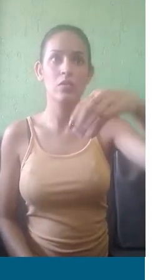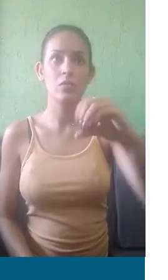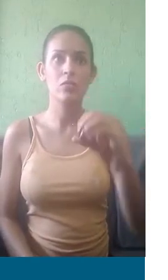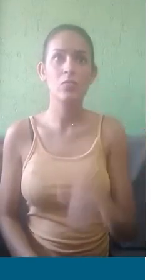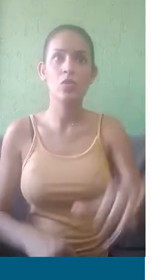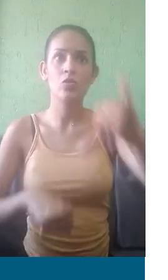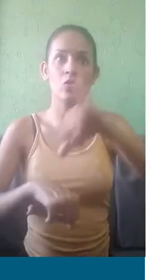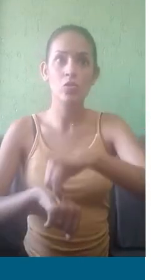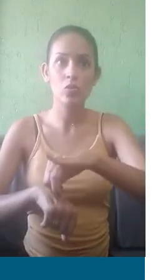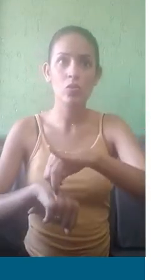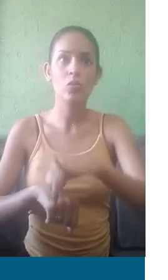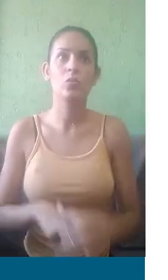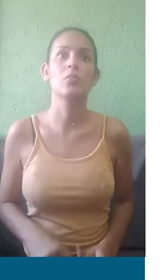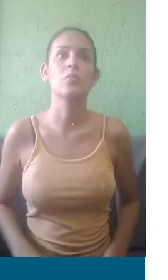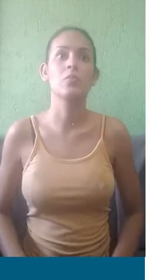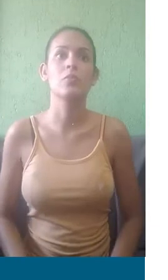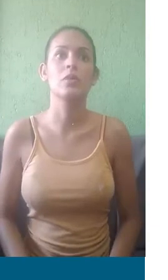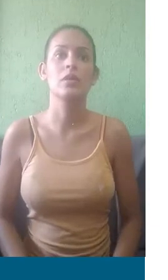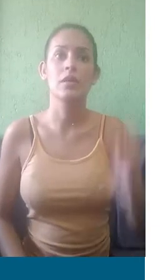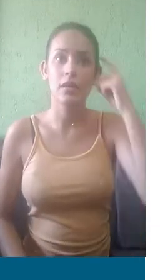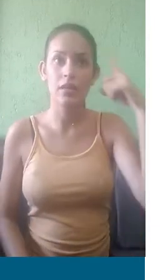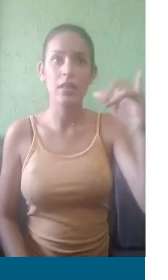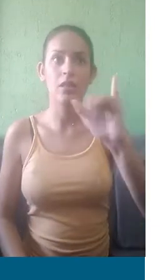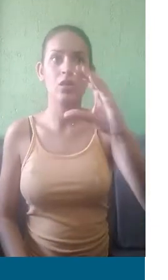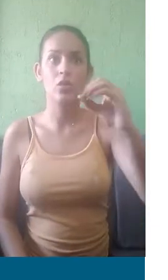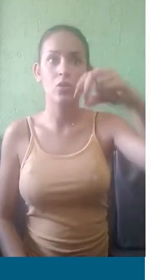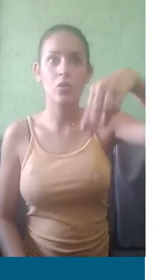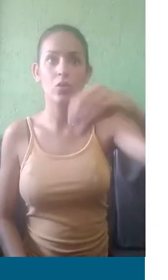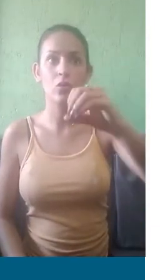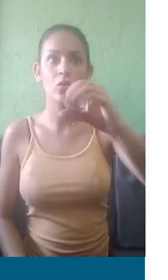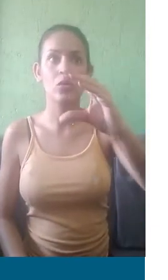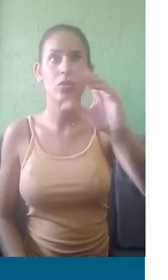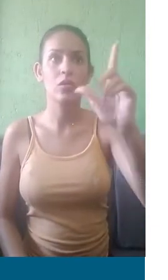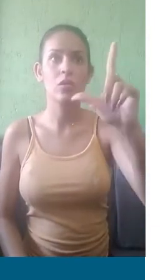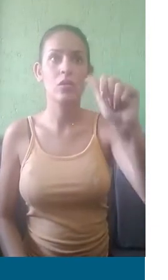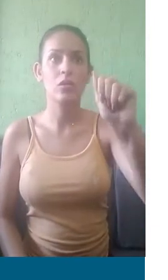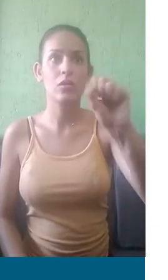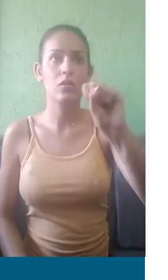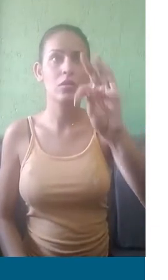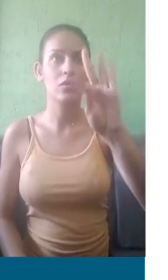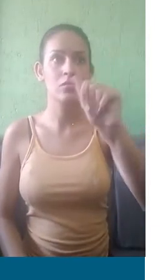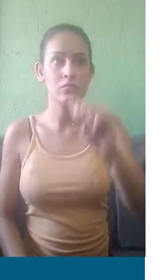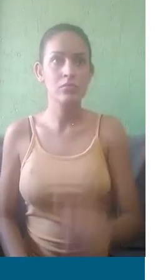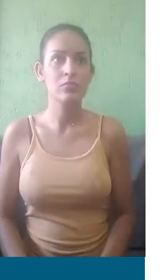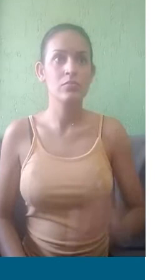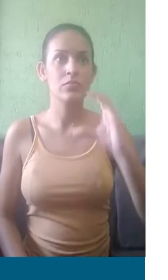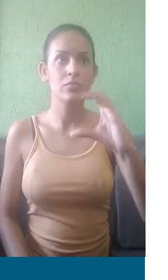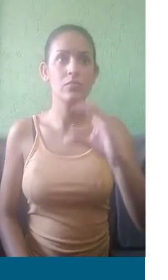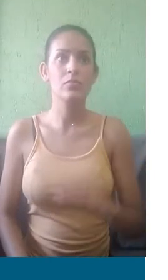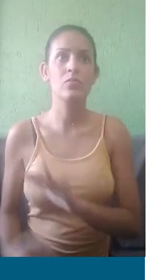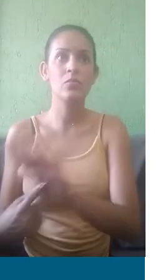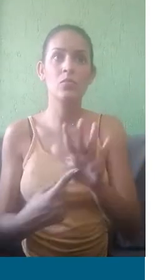religioso. Letra D. Descreve a gênese da formação do povo brasileiro. Ou letra E. Promove